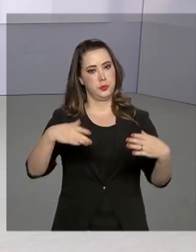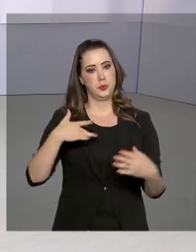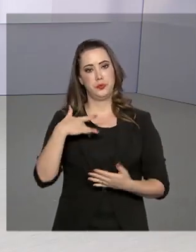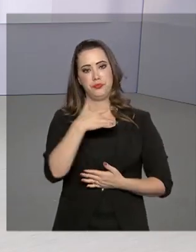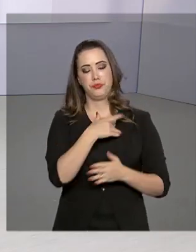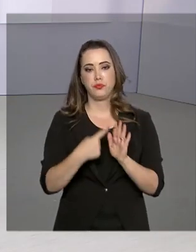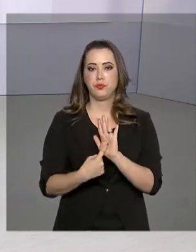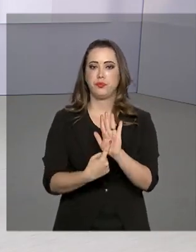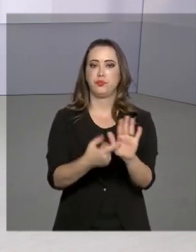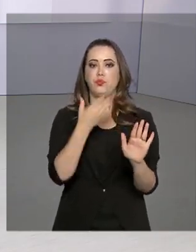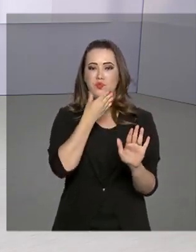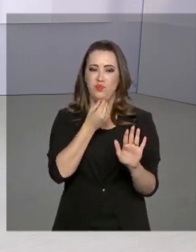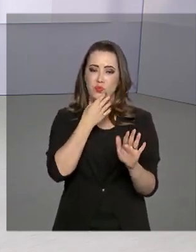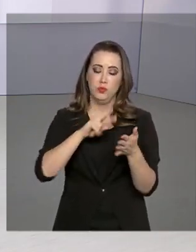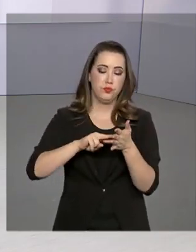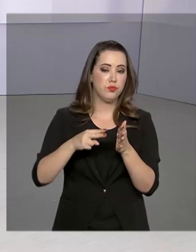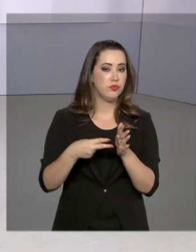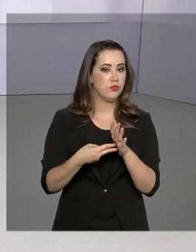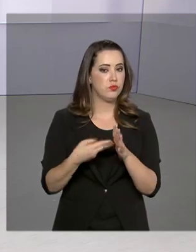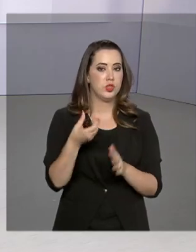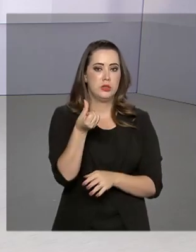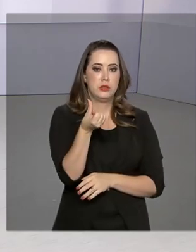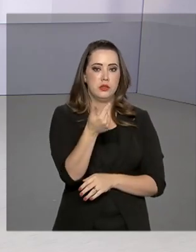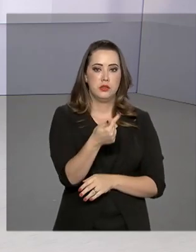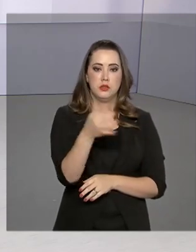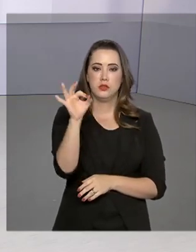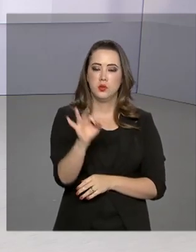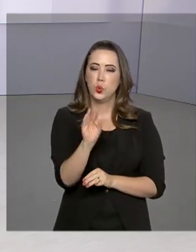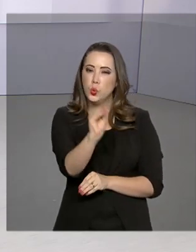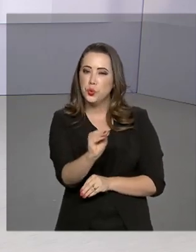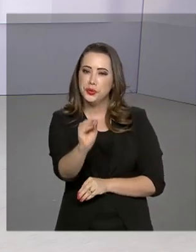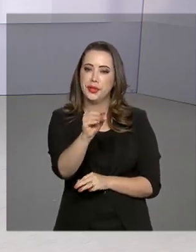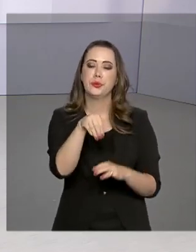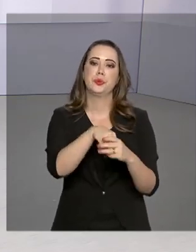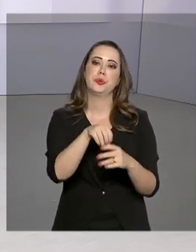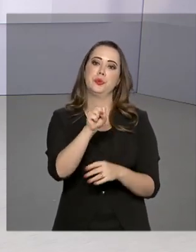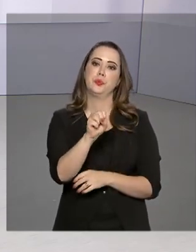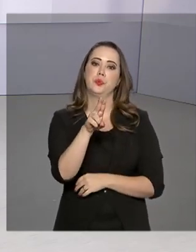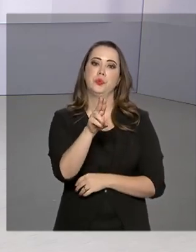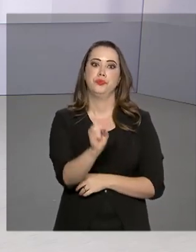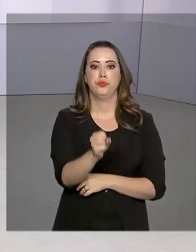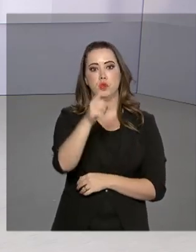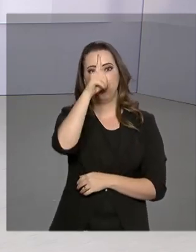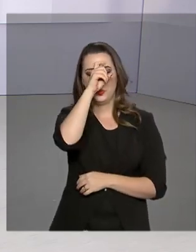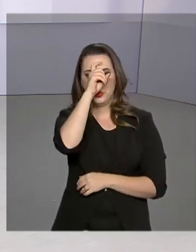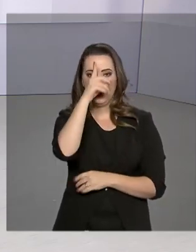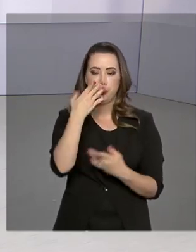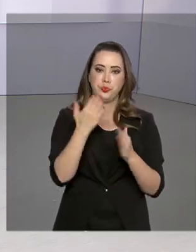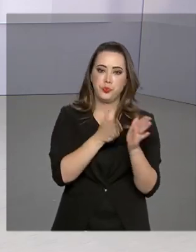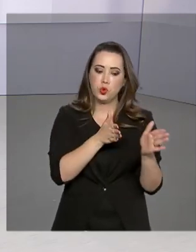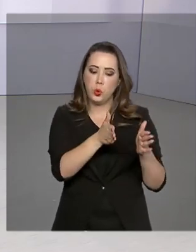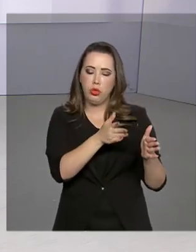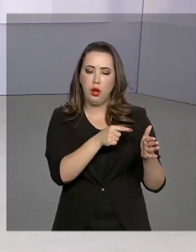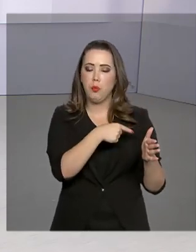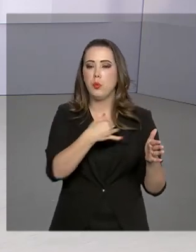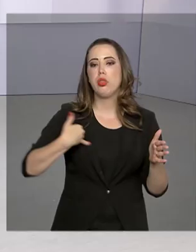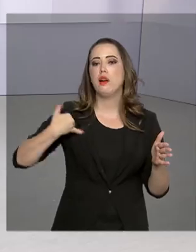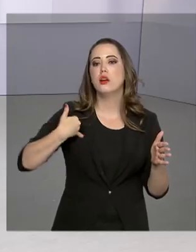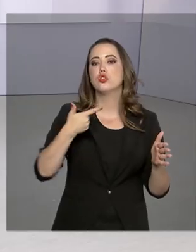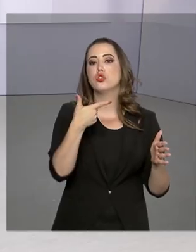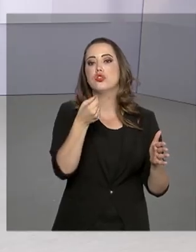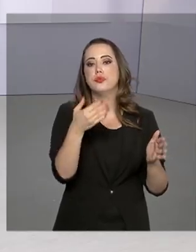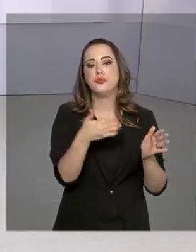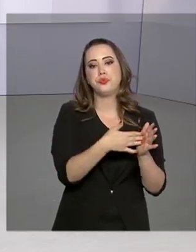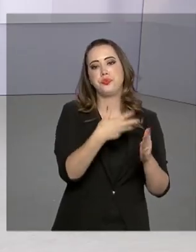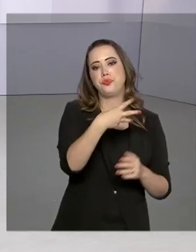homens representaram 67 por cento dos atendimentos no sus a faixa etária mais acometida são os jovens entre 20